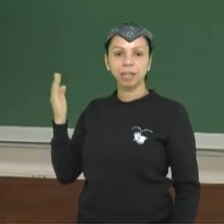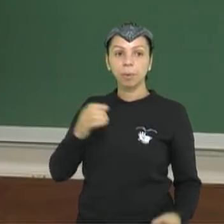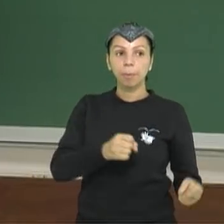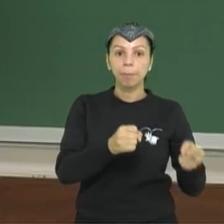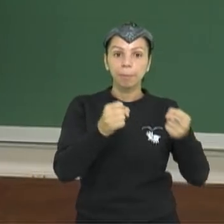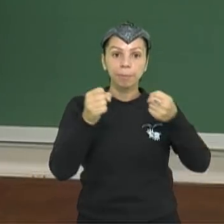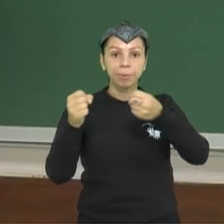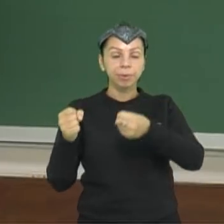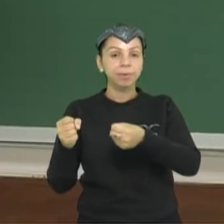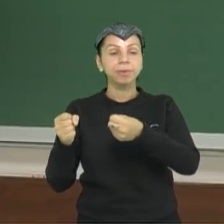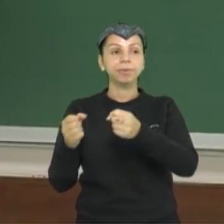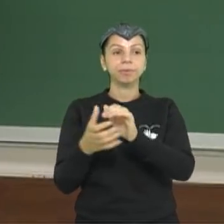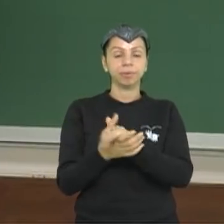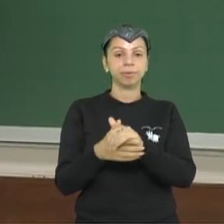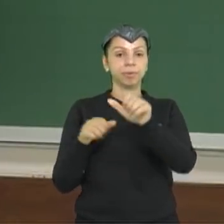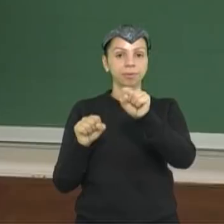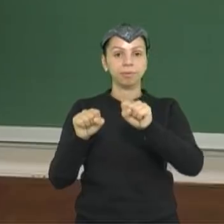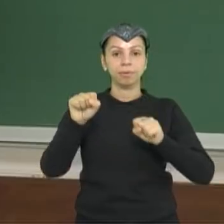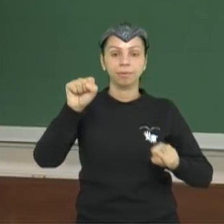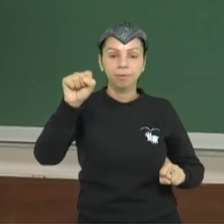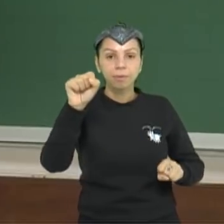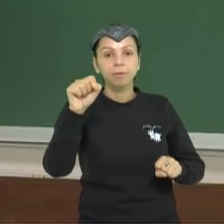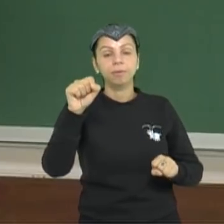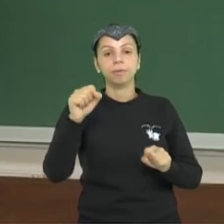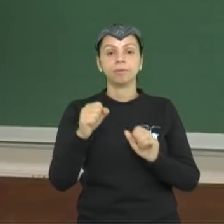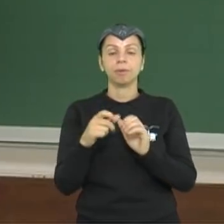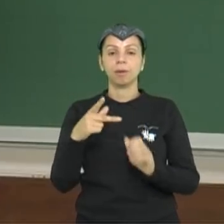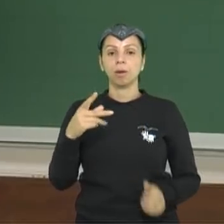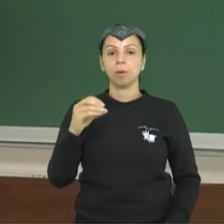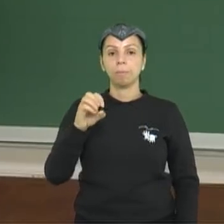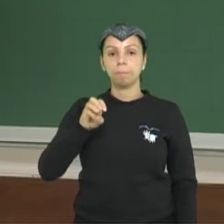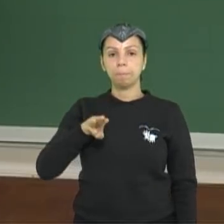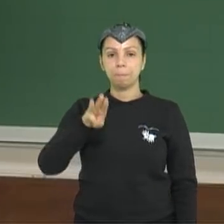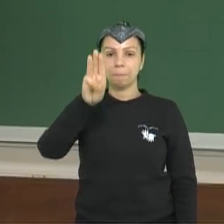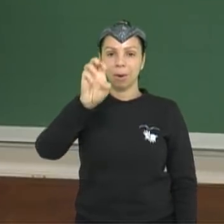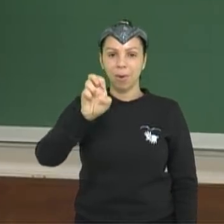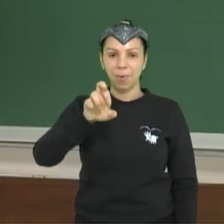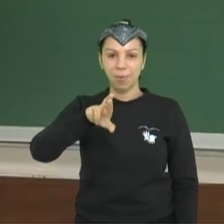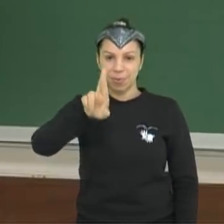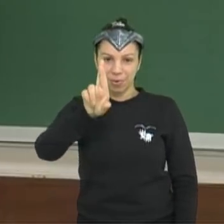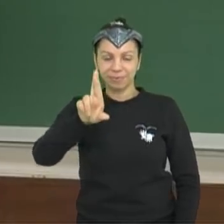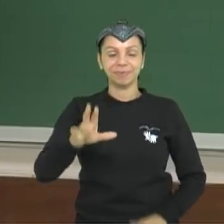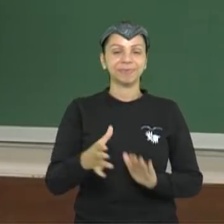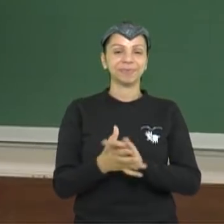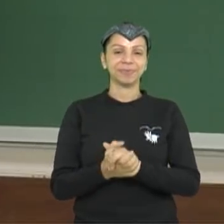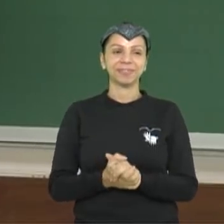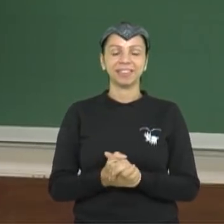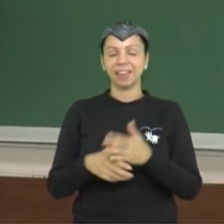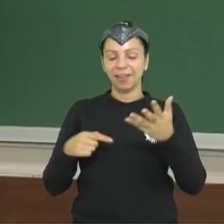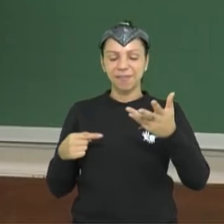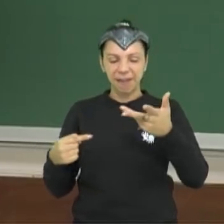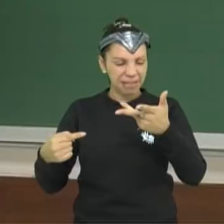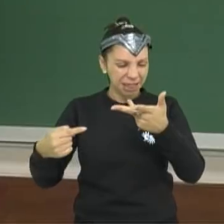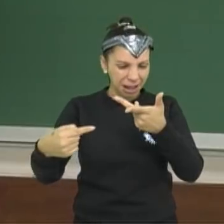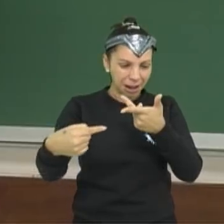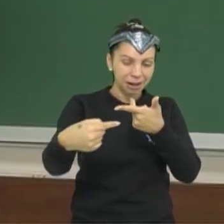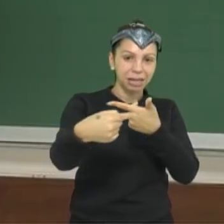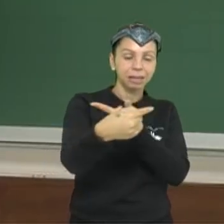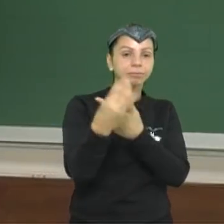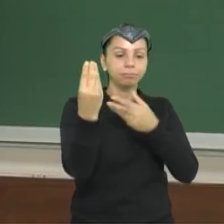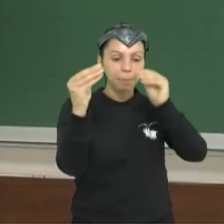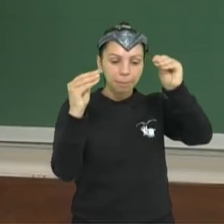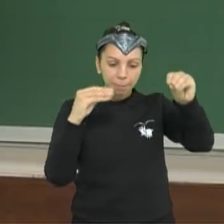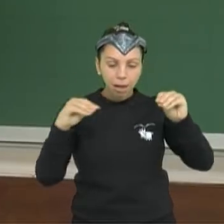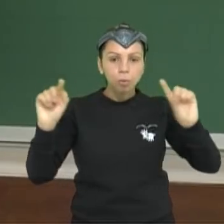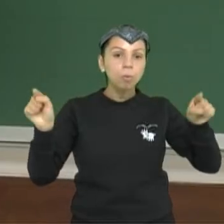superpoderes. Superhero Power. Temos vários deles aqui. A teacher vai colocar em cada